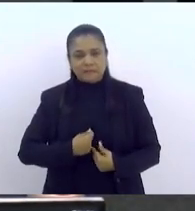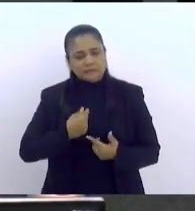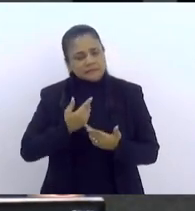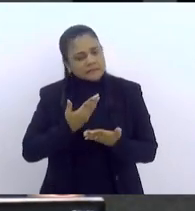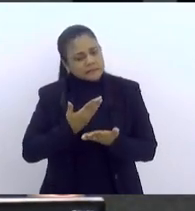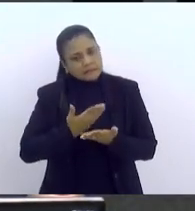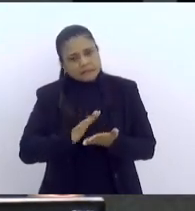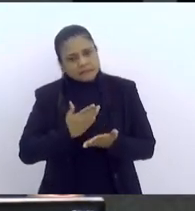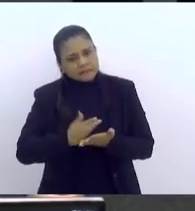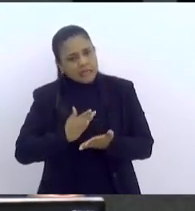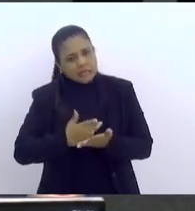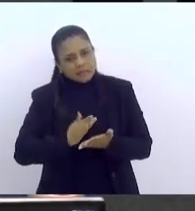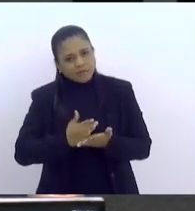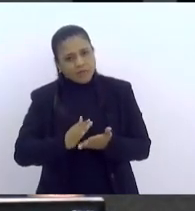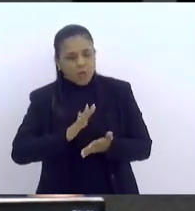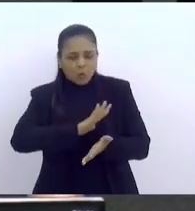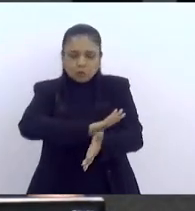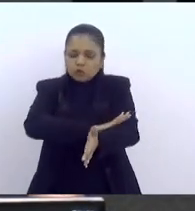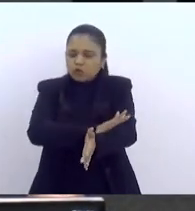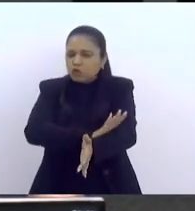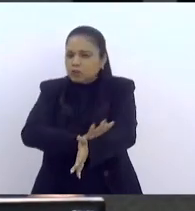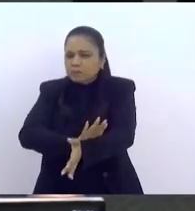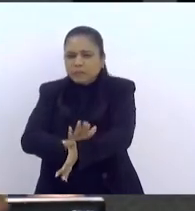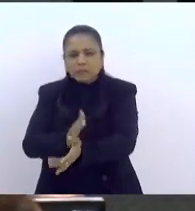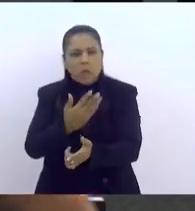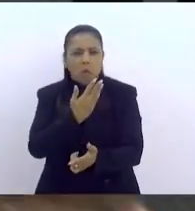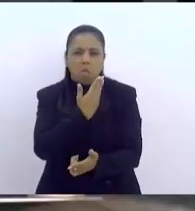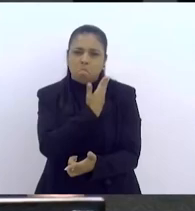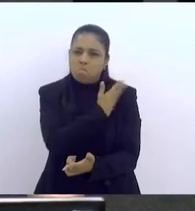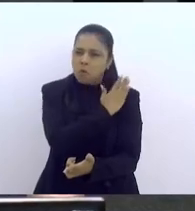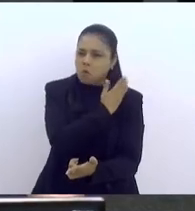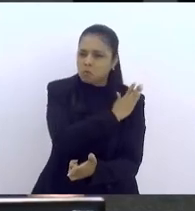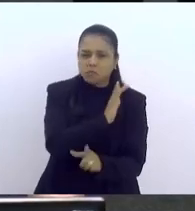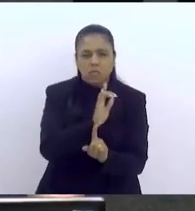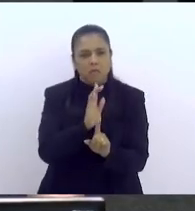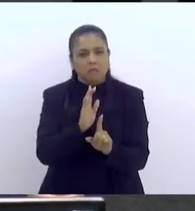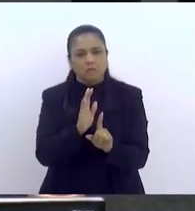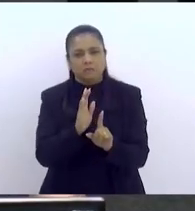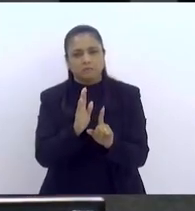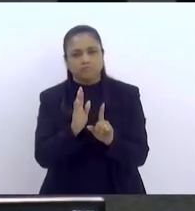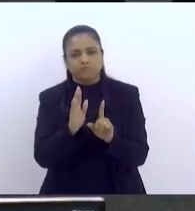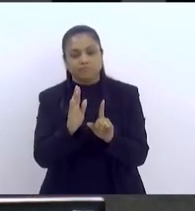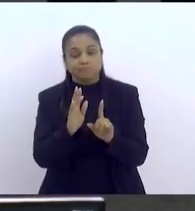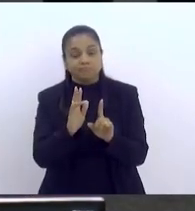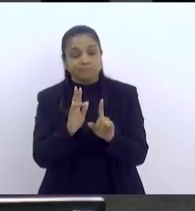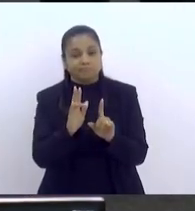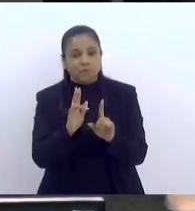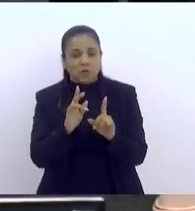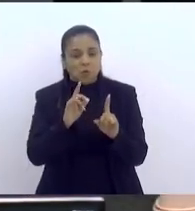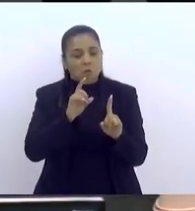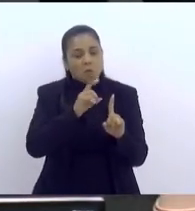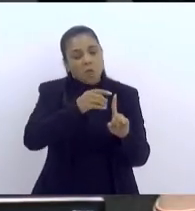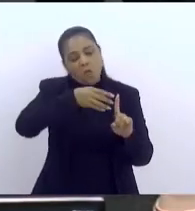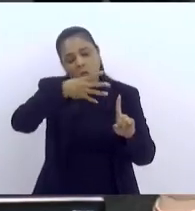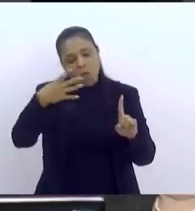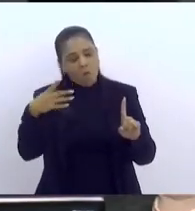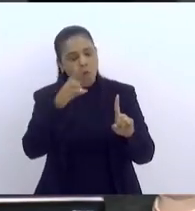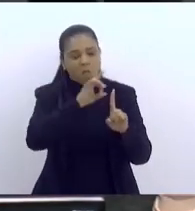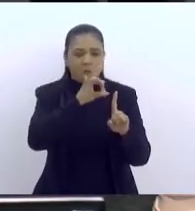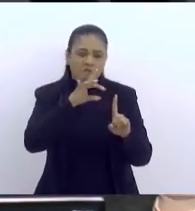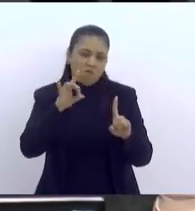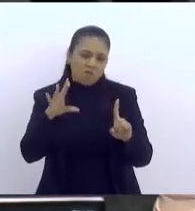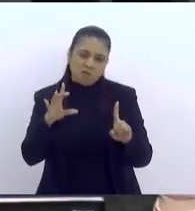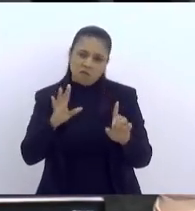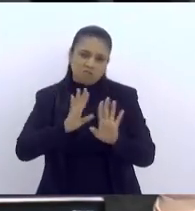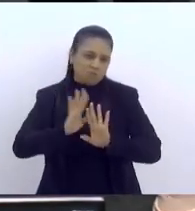com discriminação, preconceito, abre aspas, homofobia, fecha aspas,